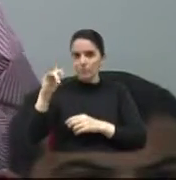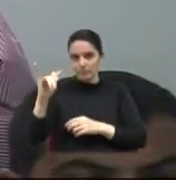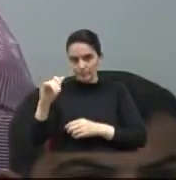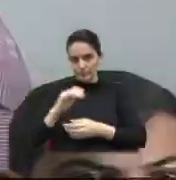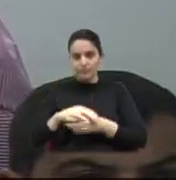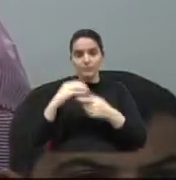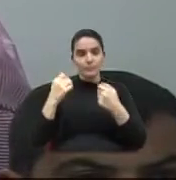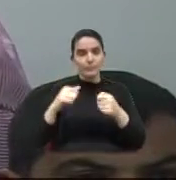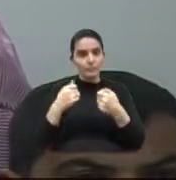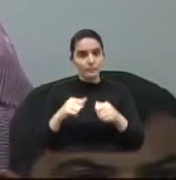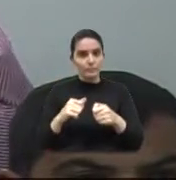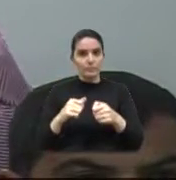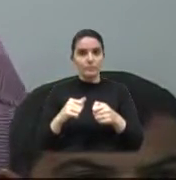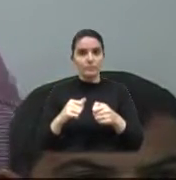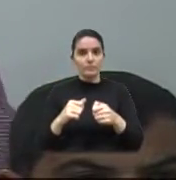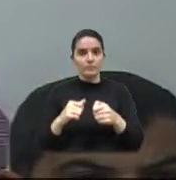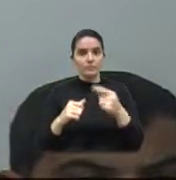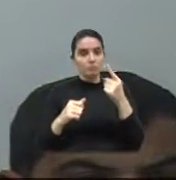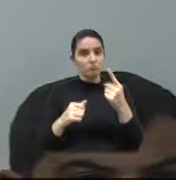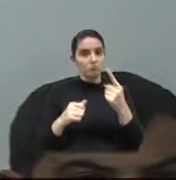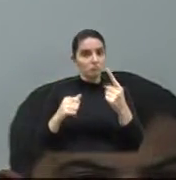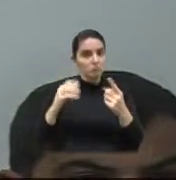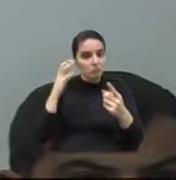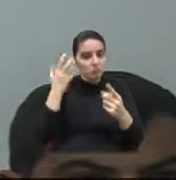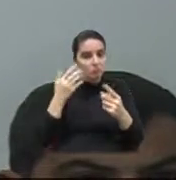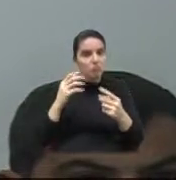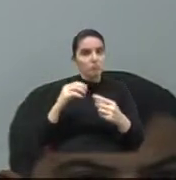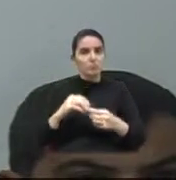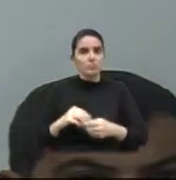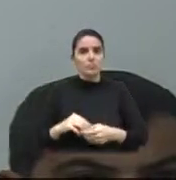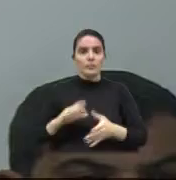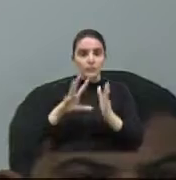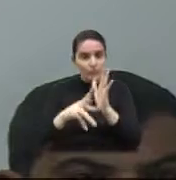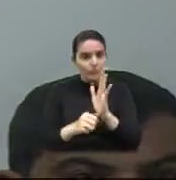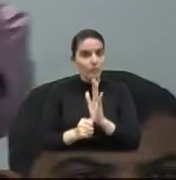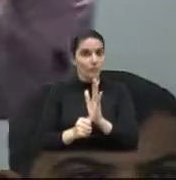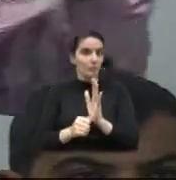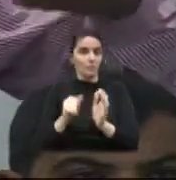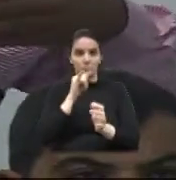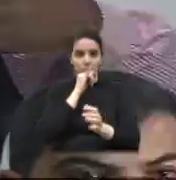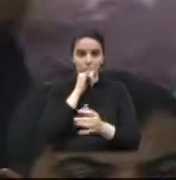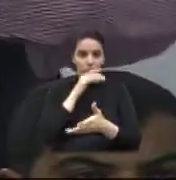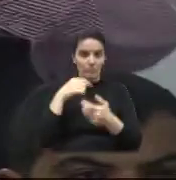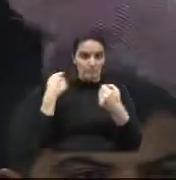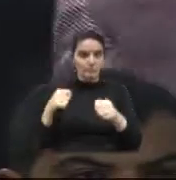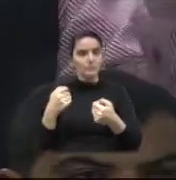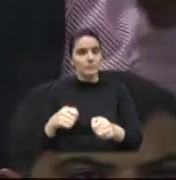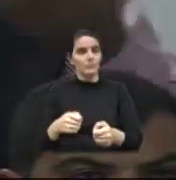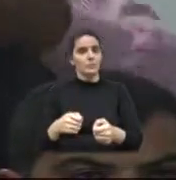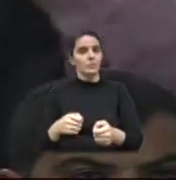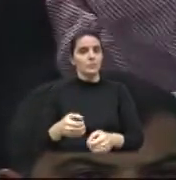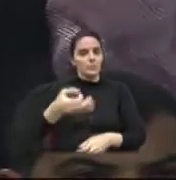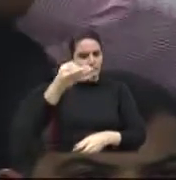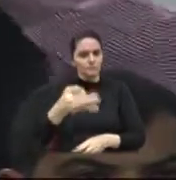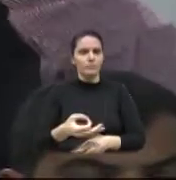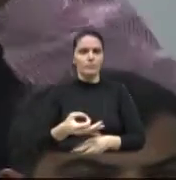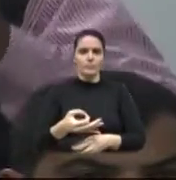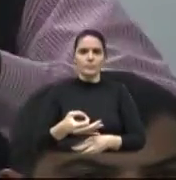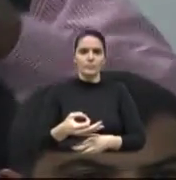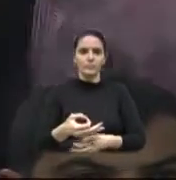aberta, precisa ter um fato notório, por exemplo, de corrupção. Tem que ter uma informação realmente